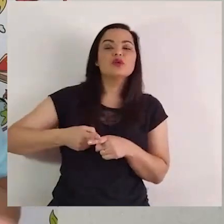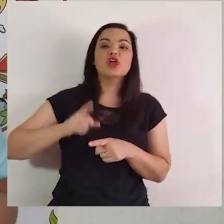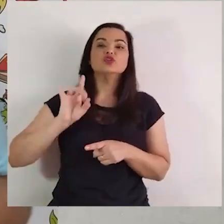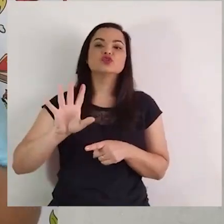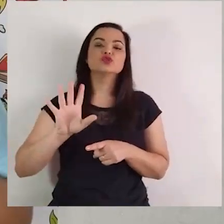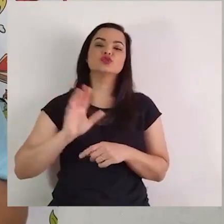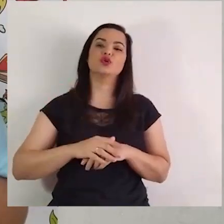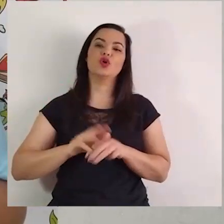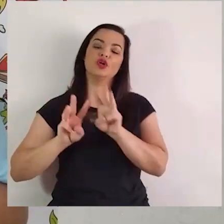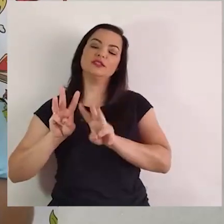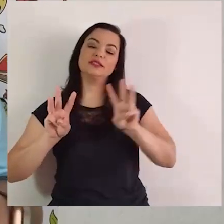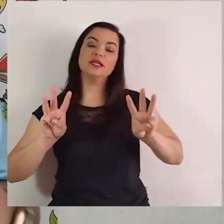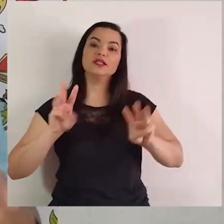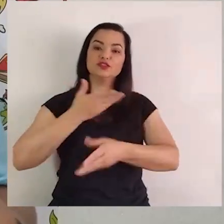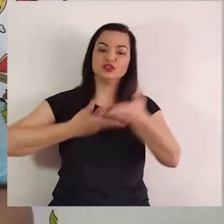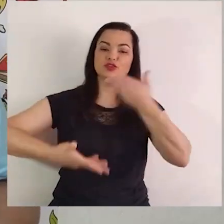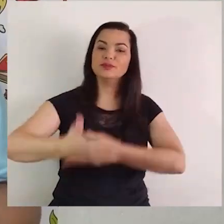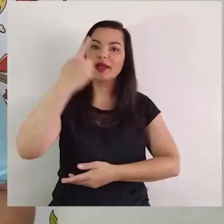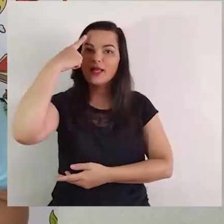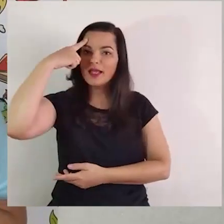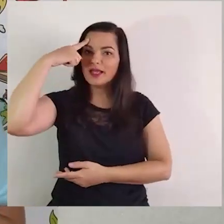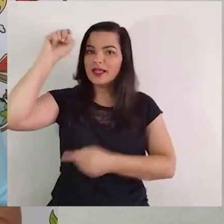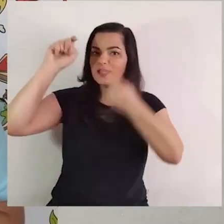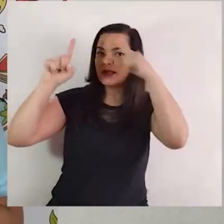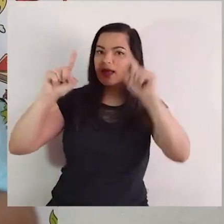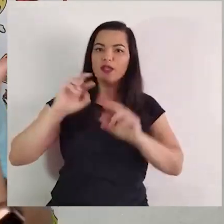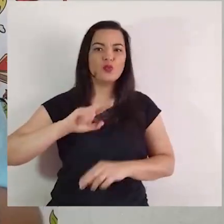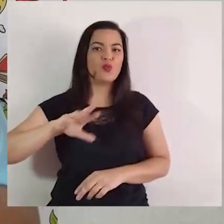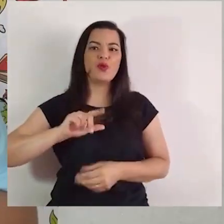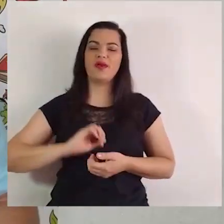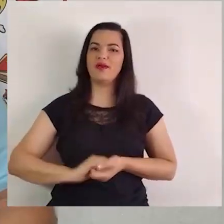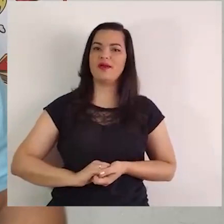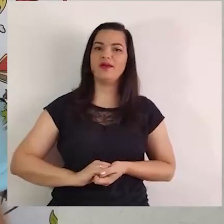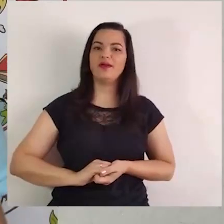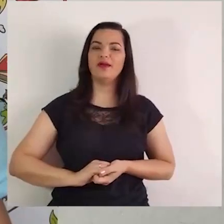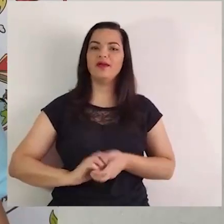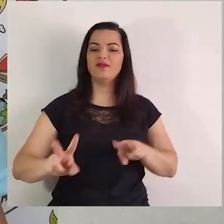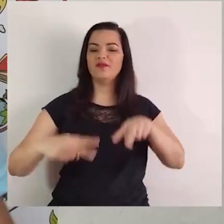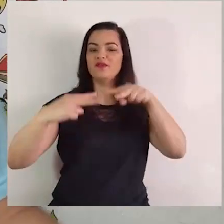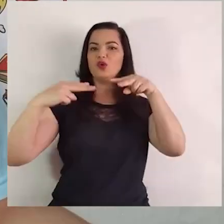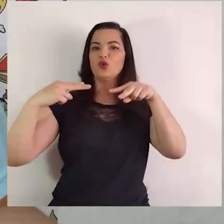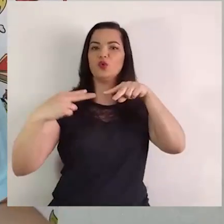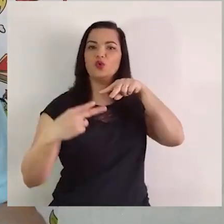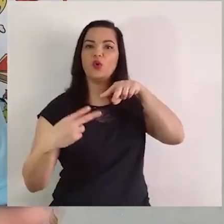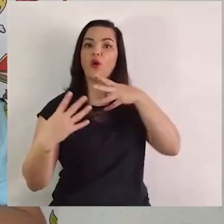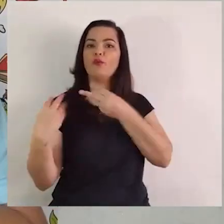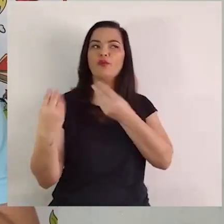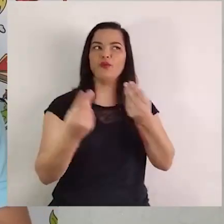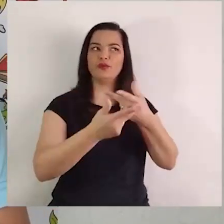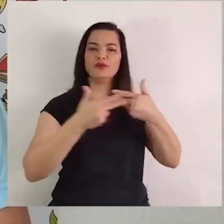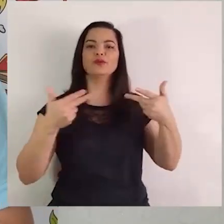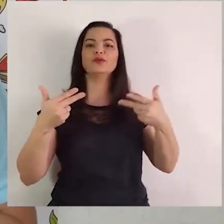de compartilhamento de ideias que caracterizam esse ambiente virtual. Vocês ficaram, por exemplo, durante